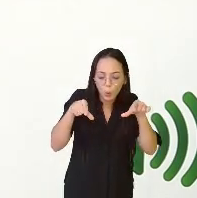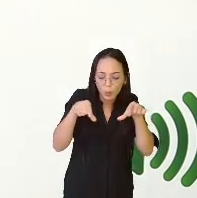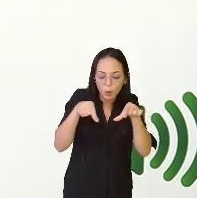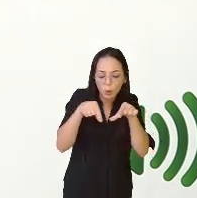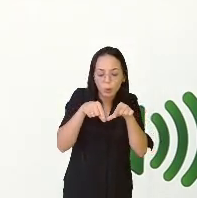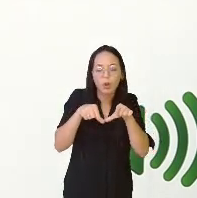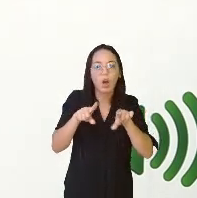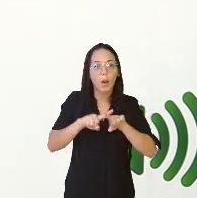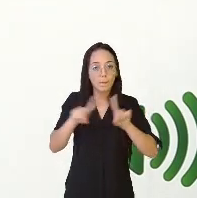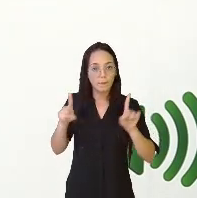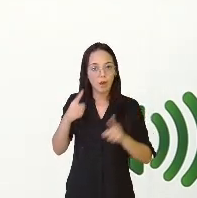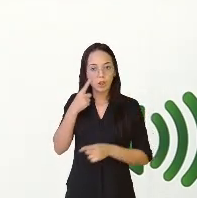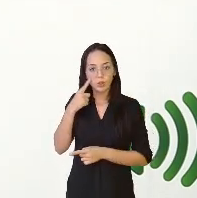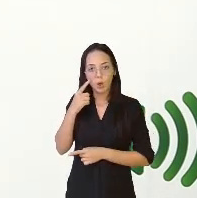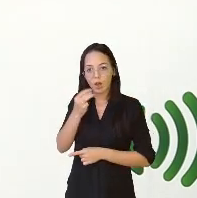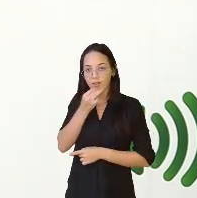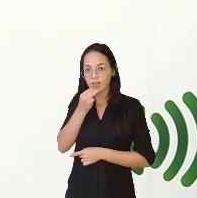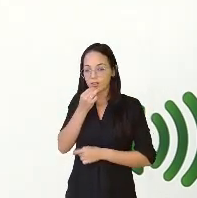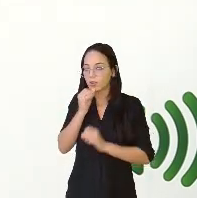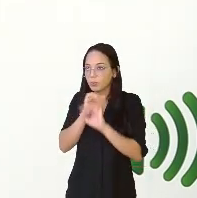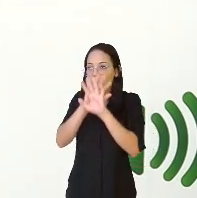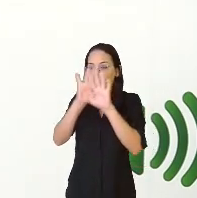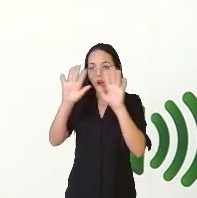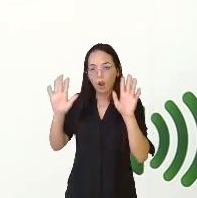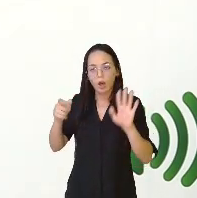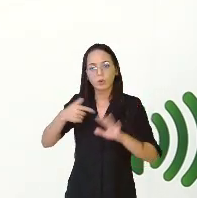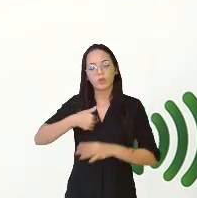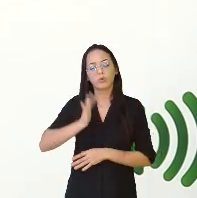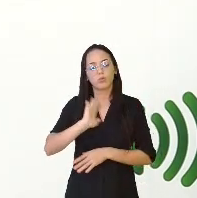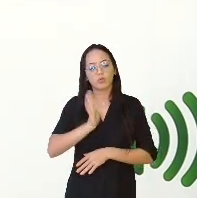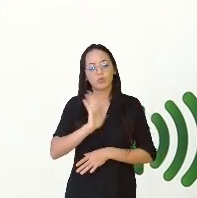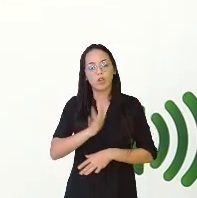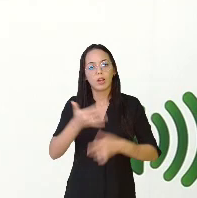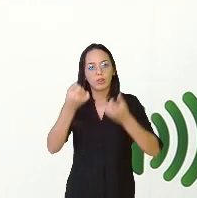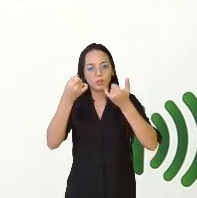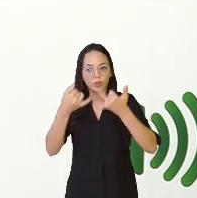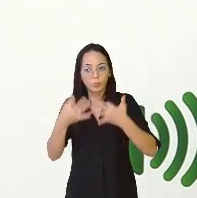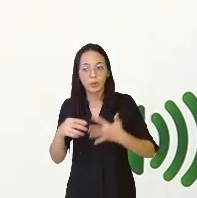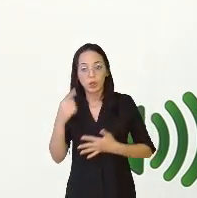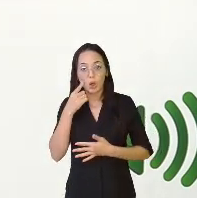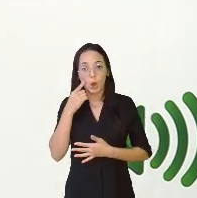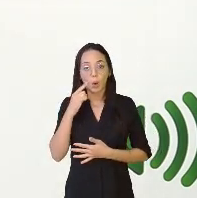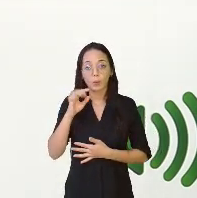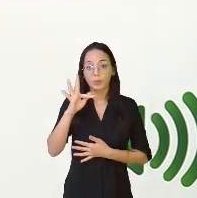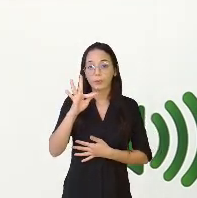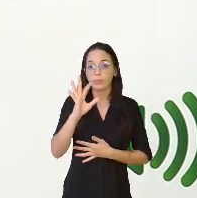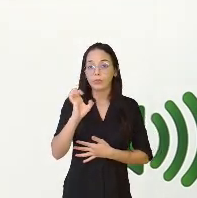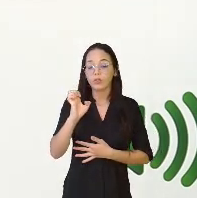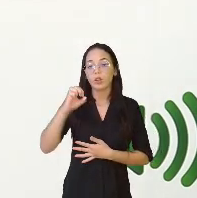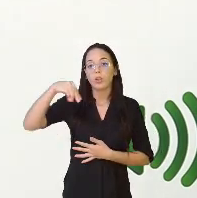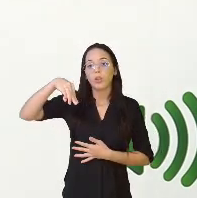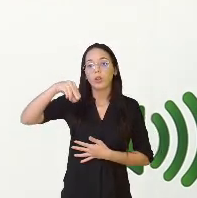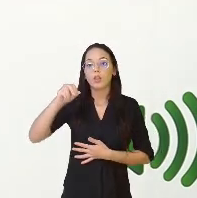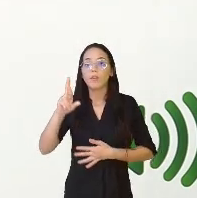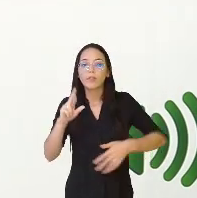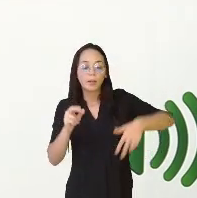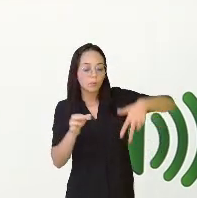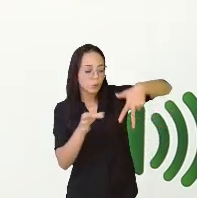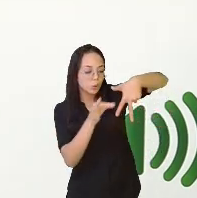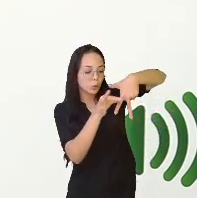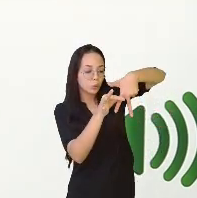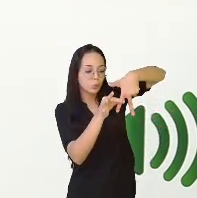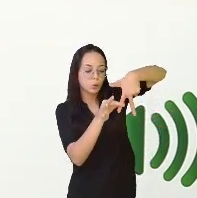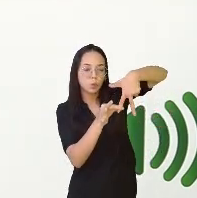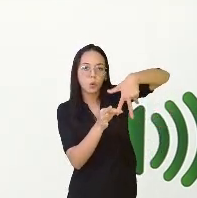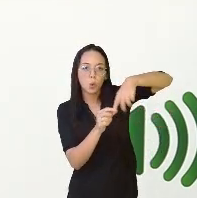um exemplo claro de osso longo, como eu tinha falado antes para vocês. O nosso fêmur, ele é o nosso maior